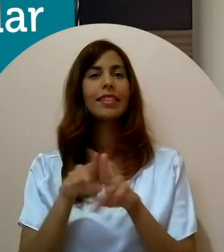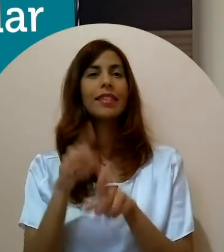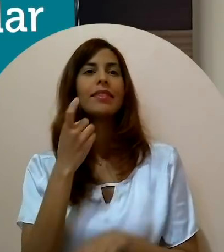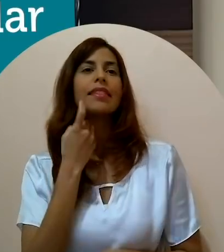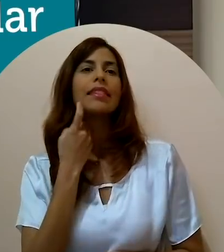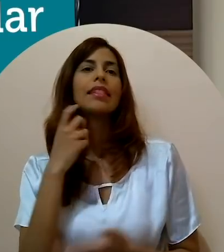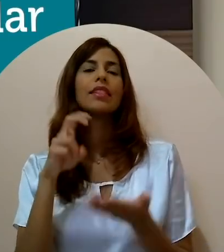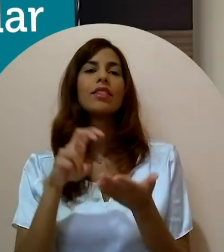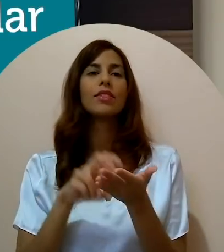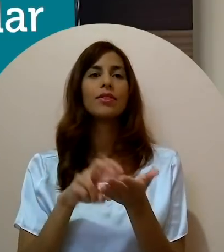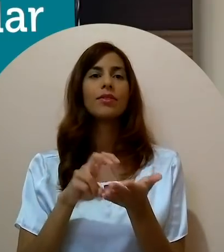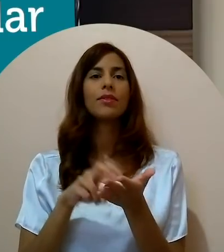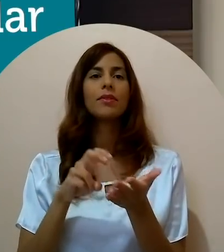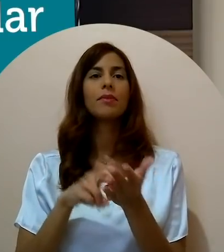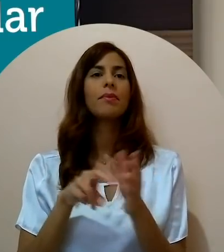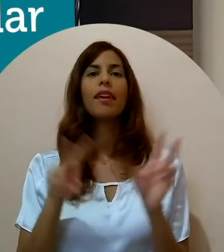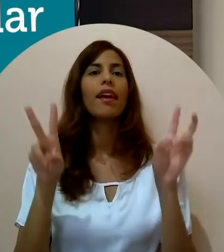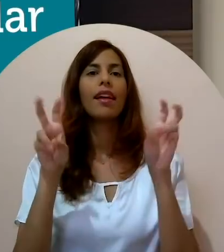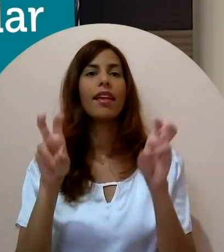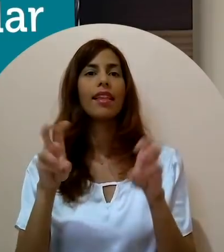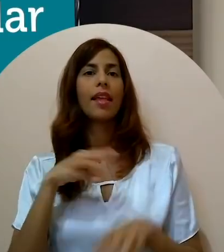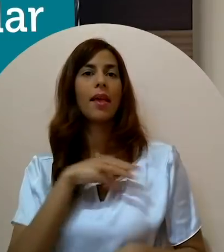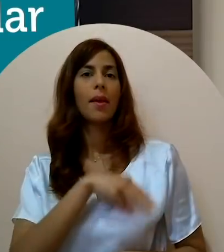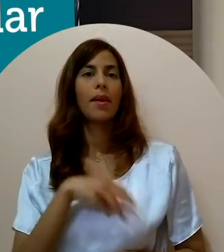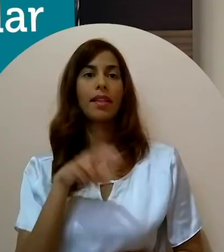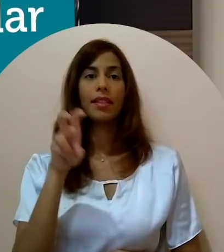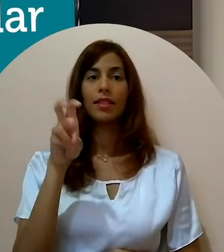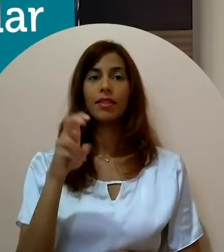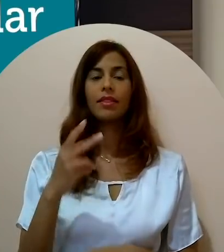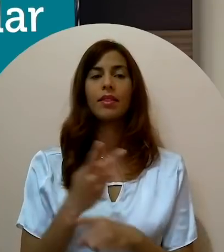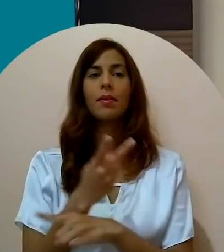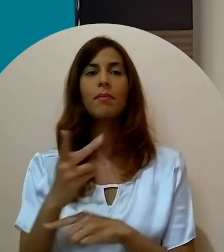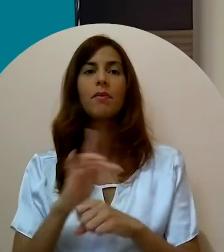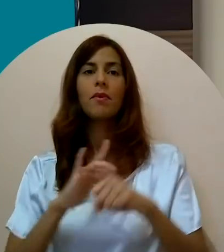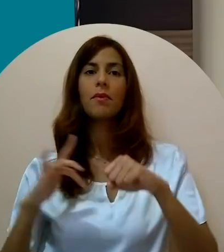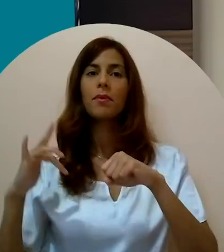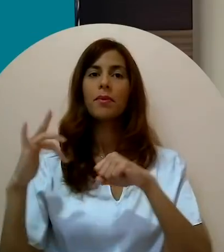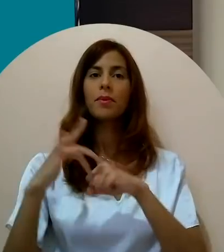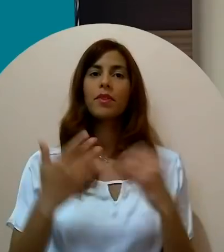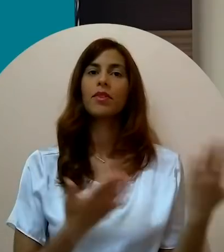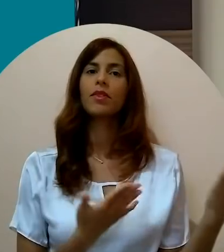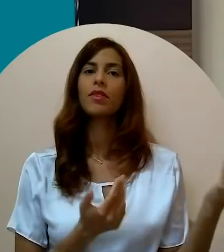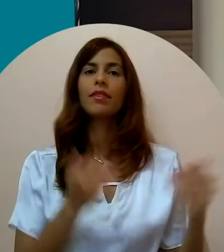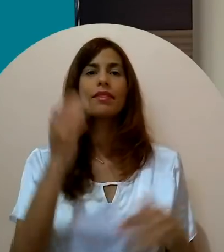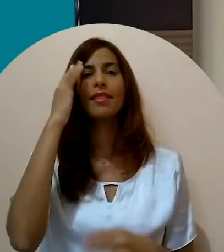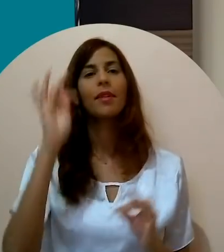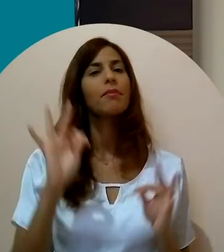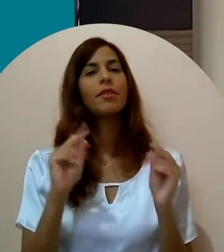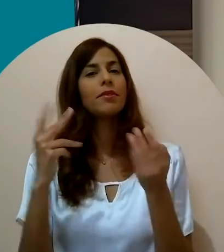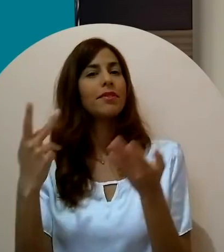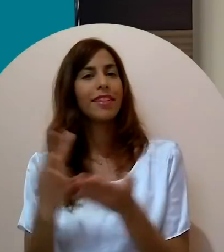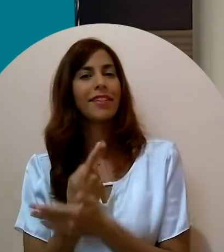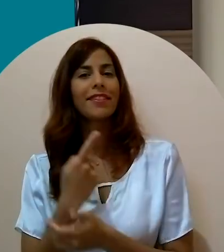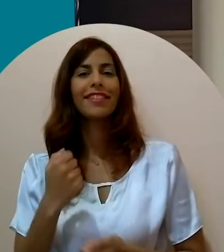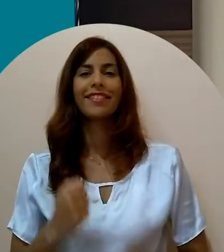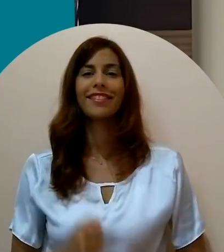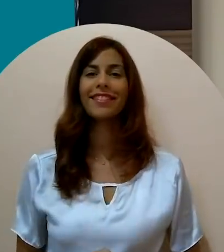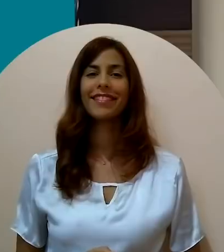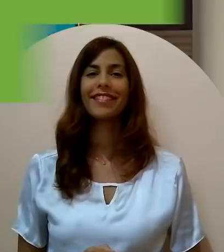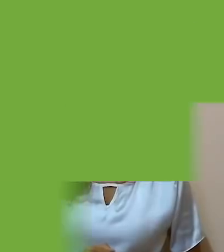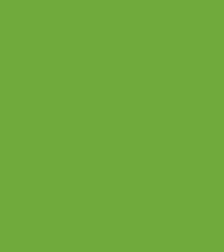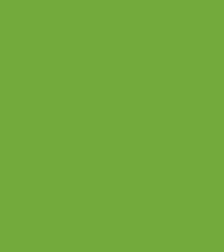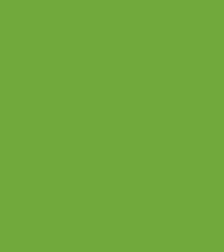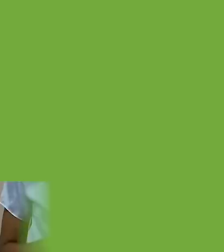quarta e sexta de manhã, ao redor do Sermão da Montanha. Siga as redes sociais da juventude para ficar por dentro de tudo que vem